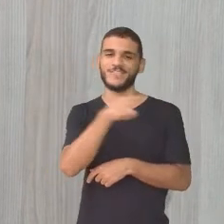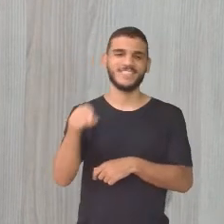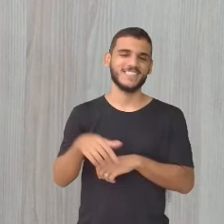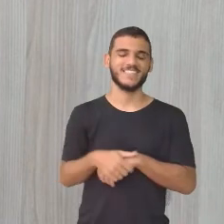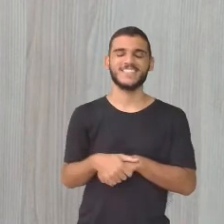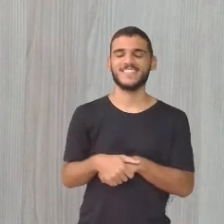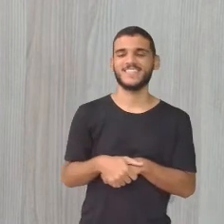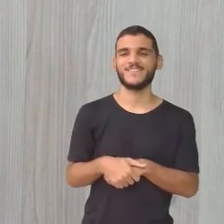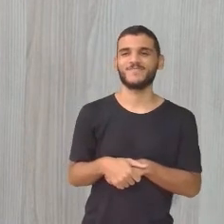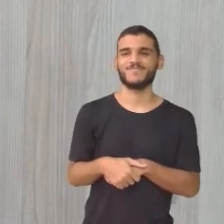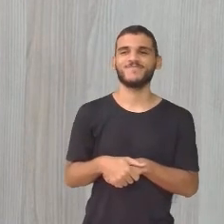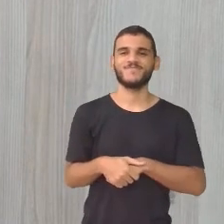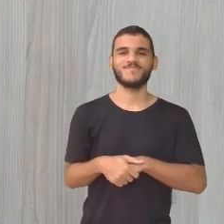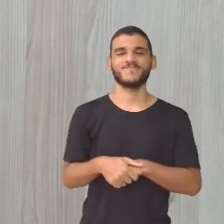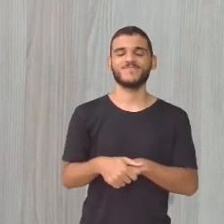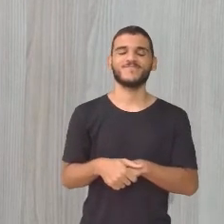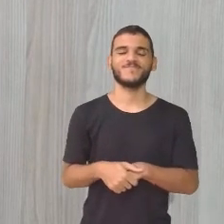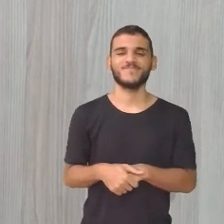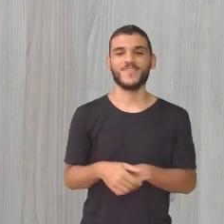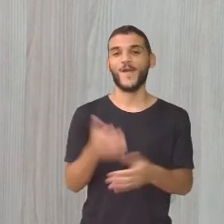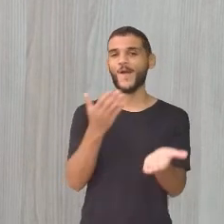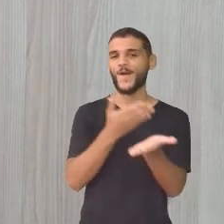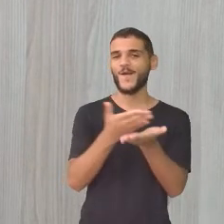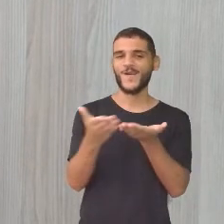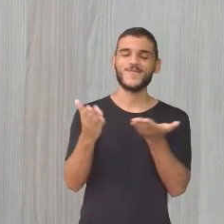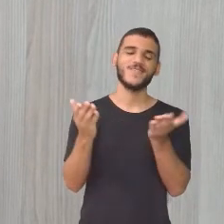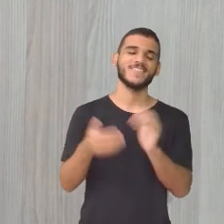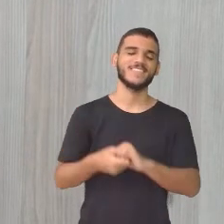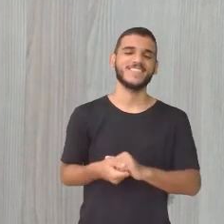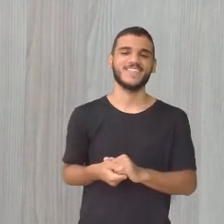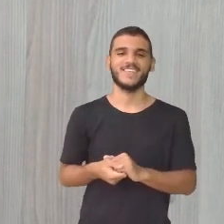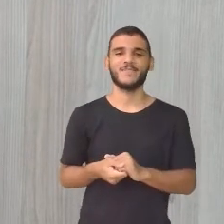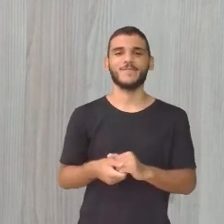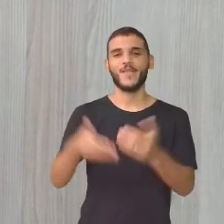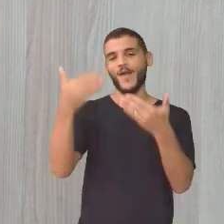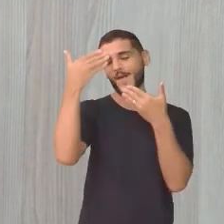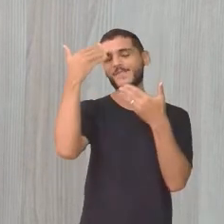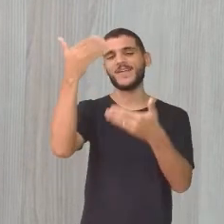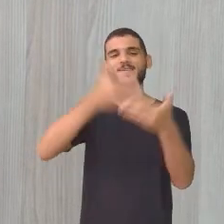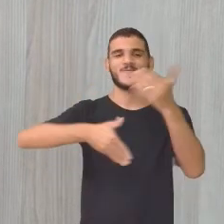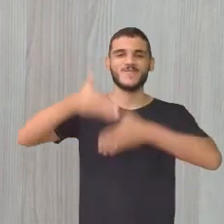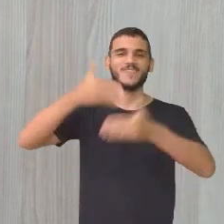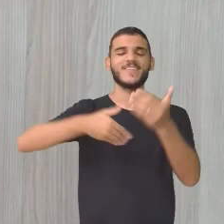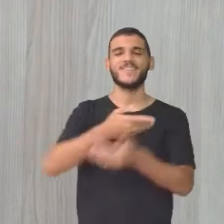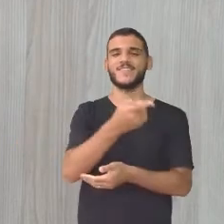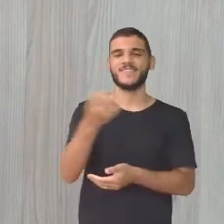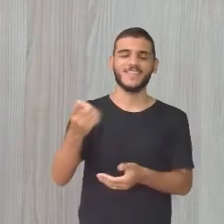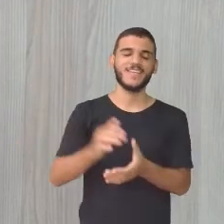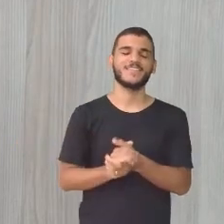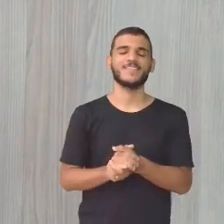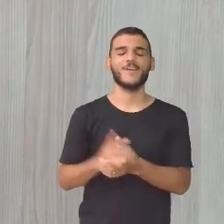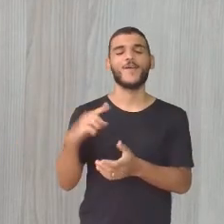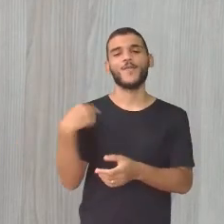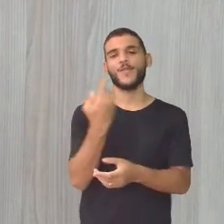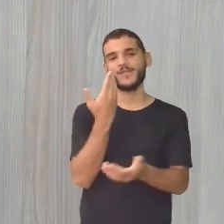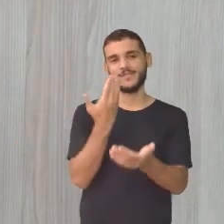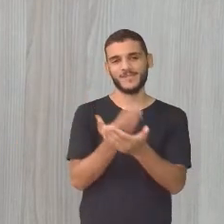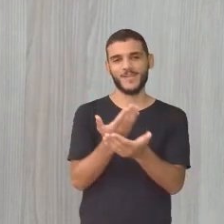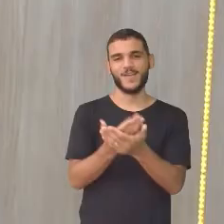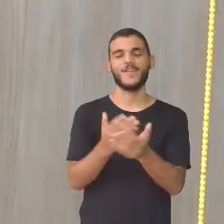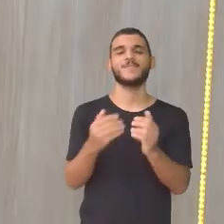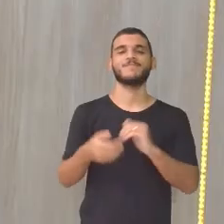Já desse jeito, logo, tá vendo? No começo já. Então, muito obrigada pela participação de vocês, meninos. A gente se vê numa próxima